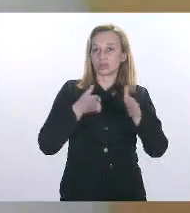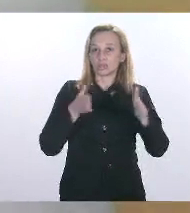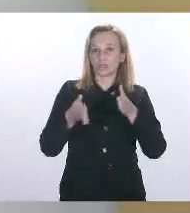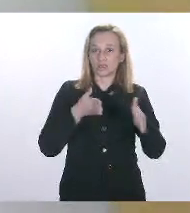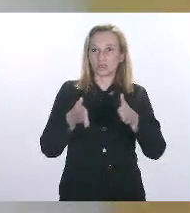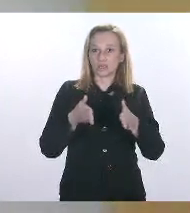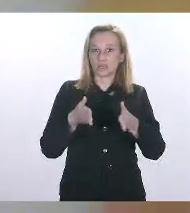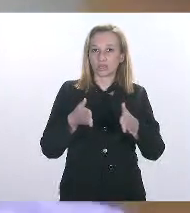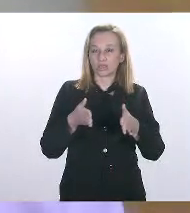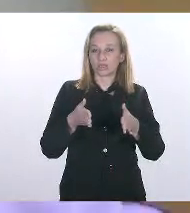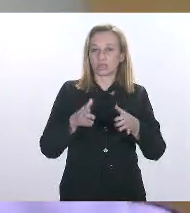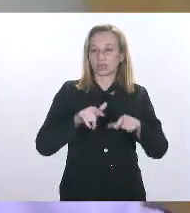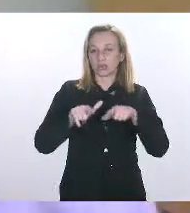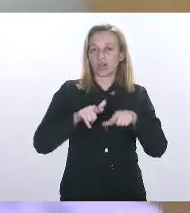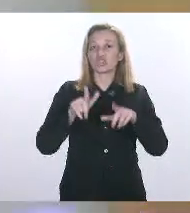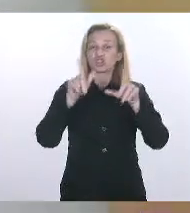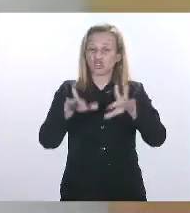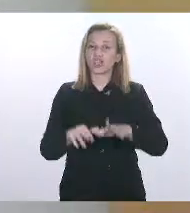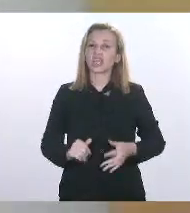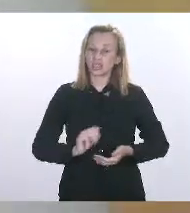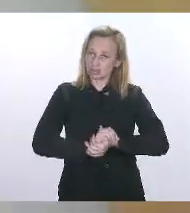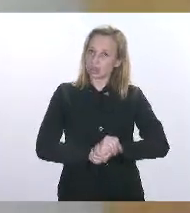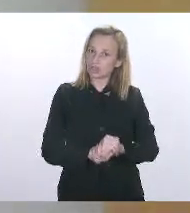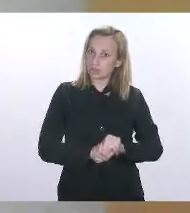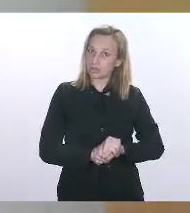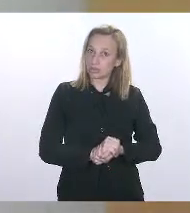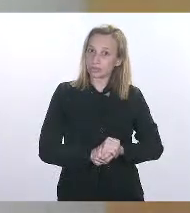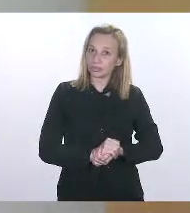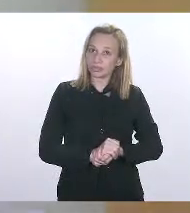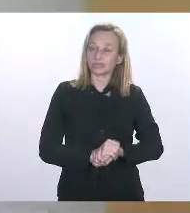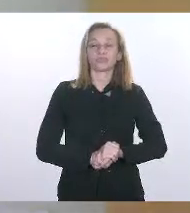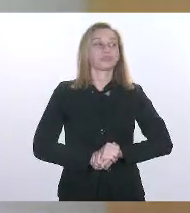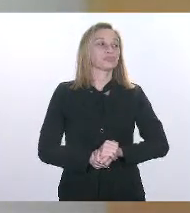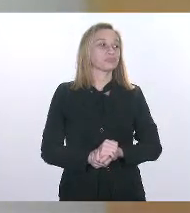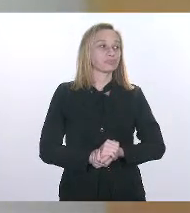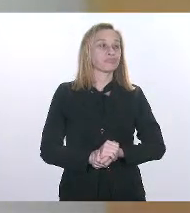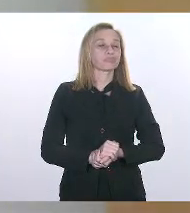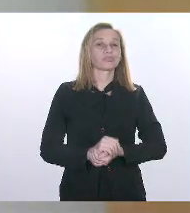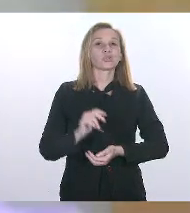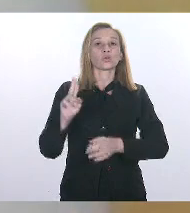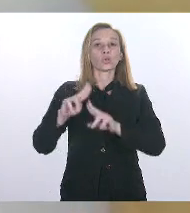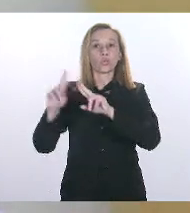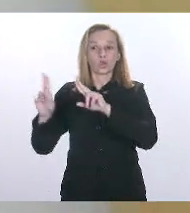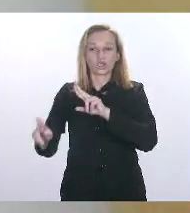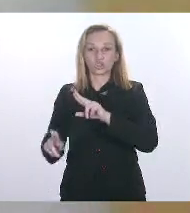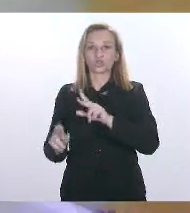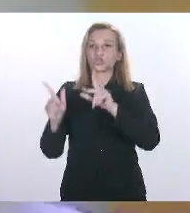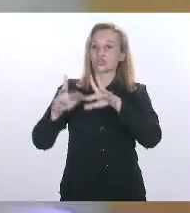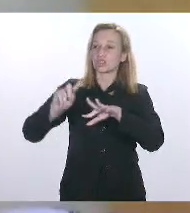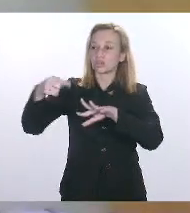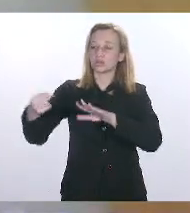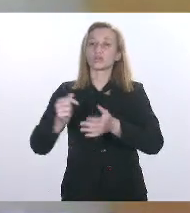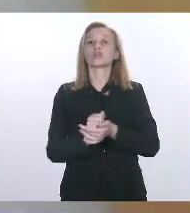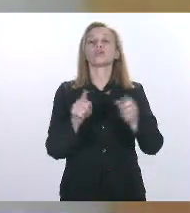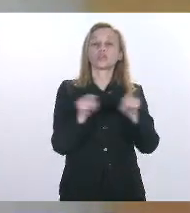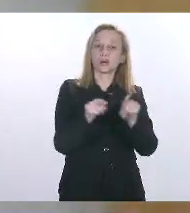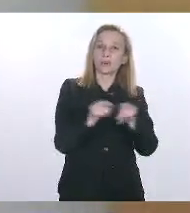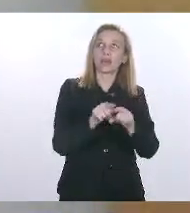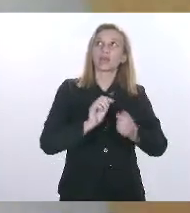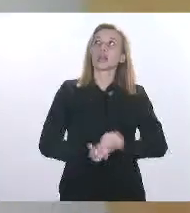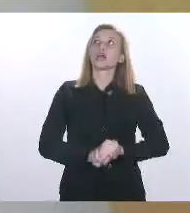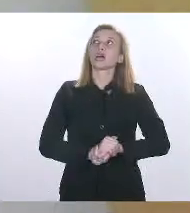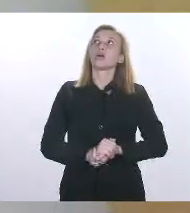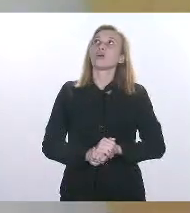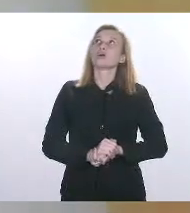e apequenada em relação às suas co-irmãs, o UERJ e o UENF, e também